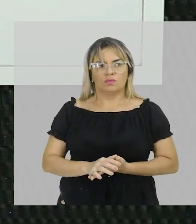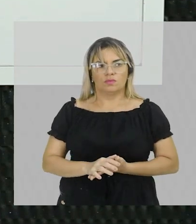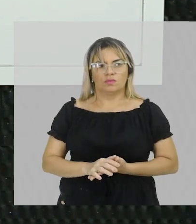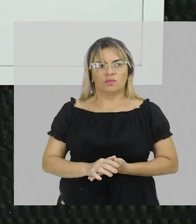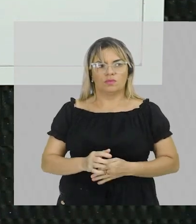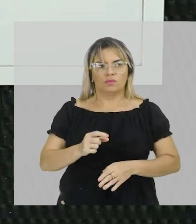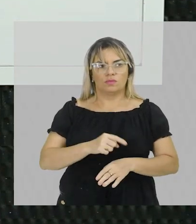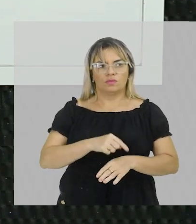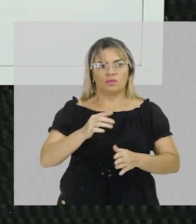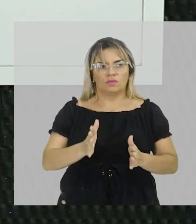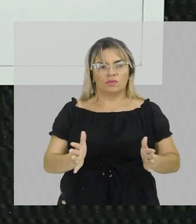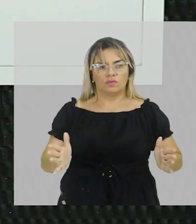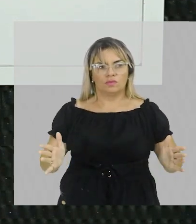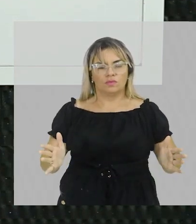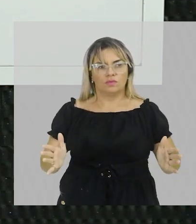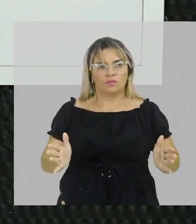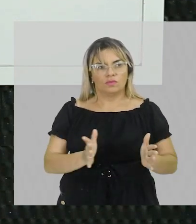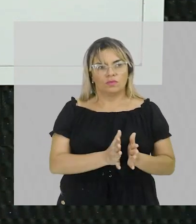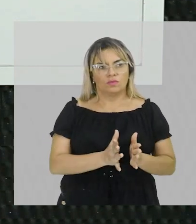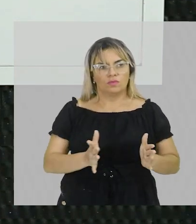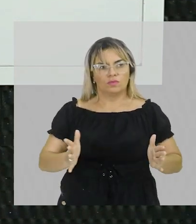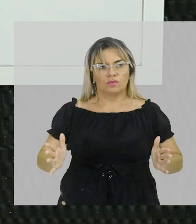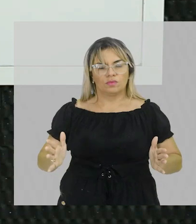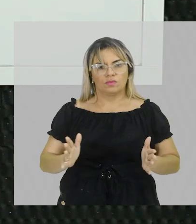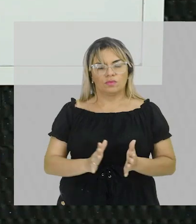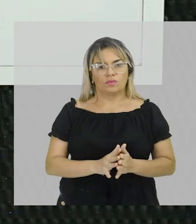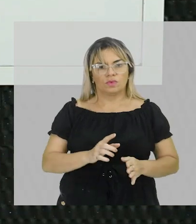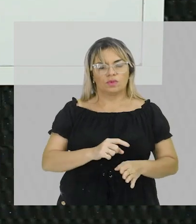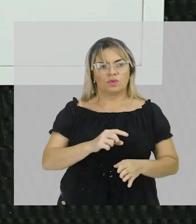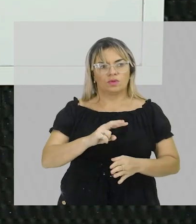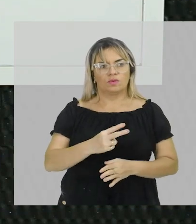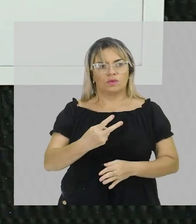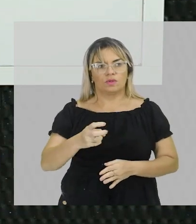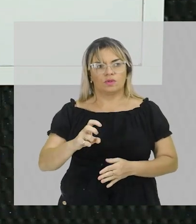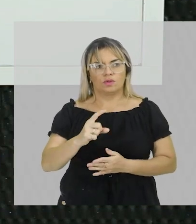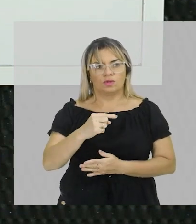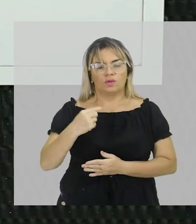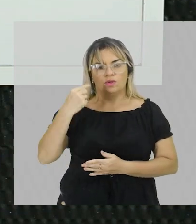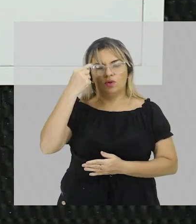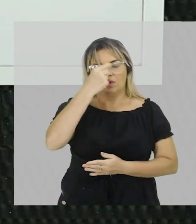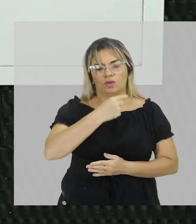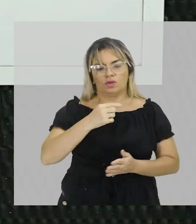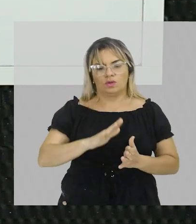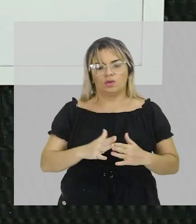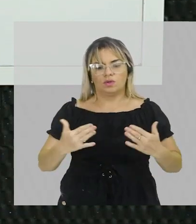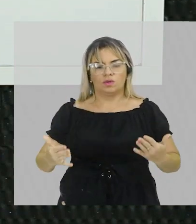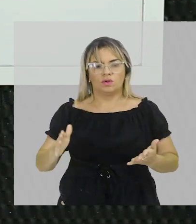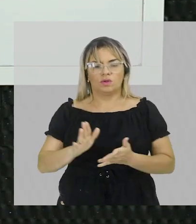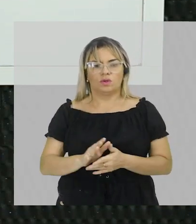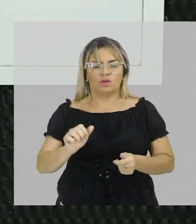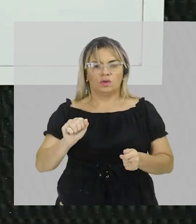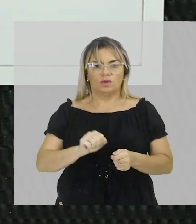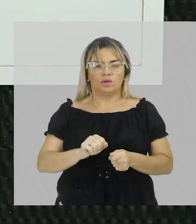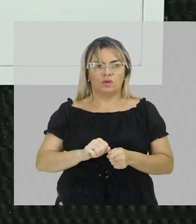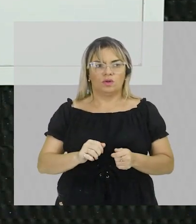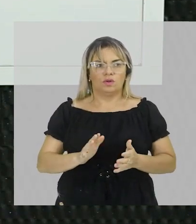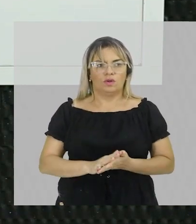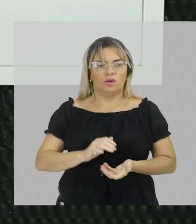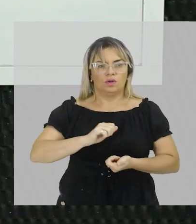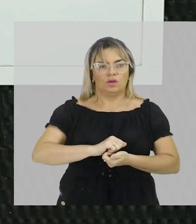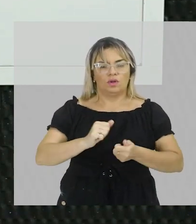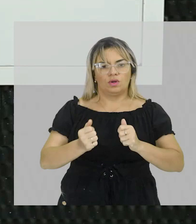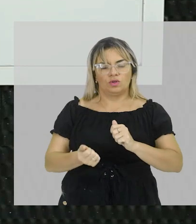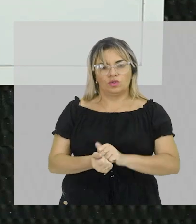duração, um tempo aqui de 25 horas. E ele quer justamente fazer o quê? Ajustar